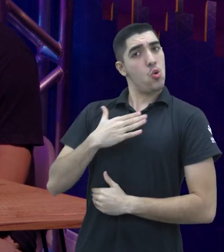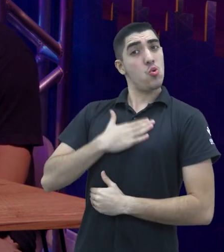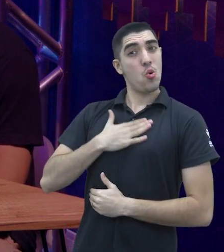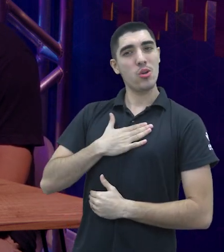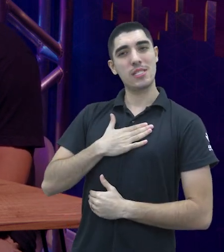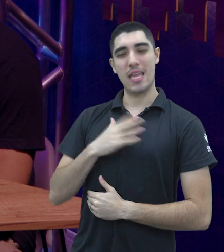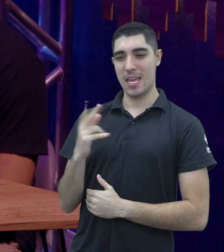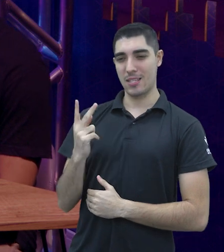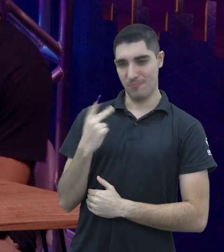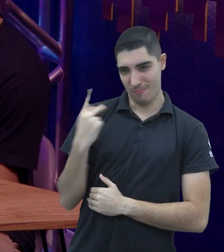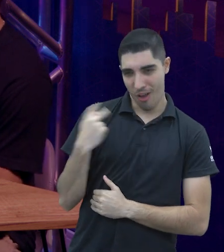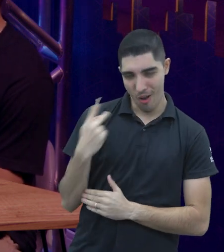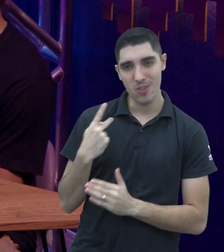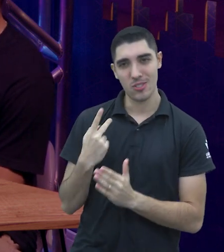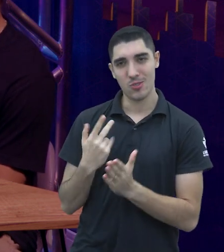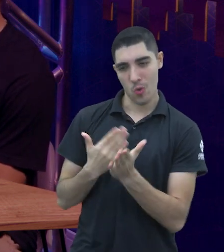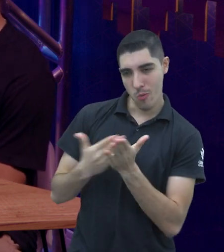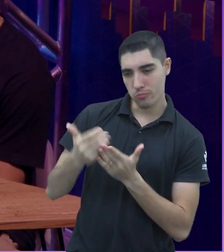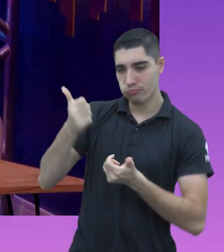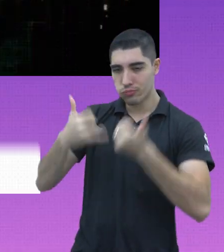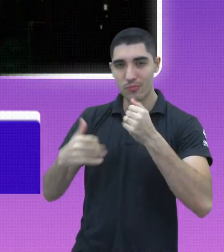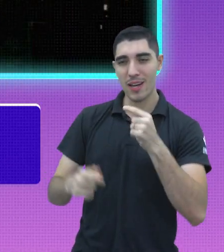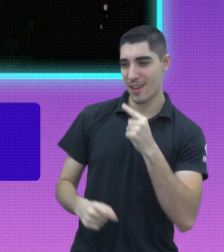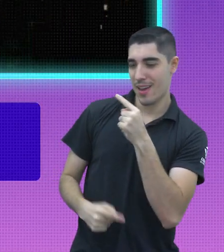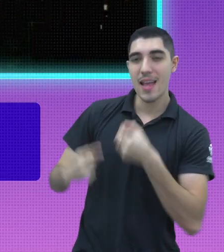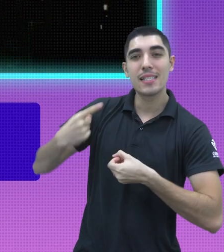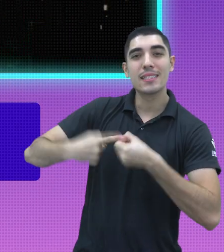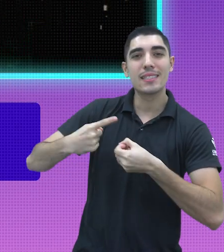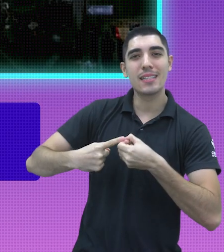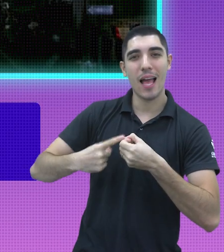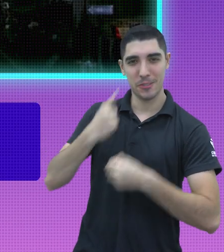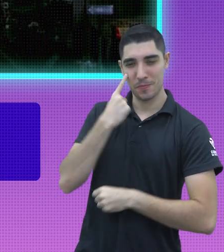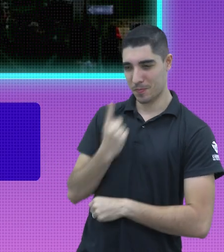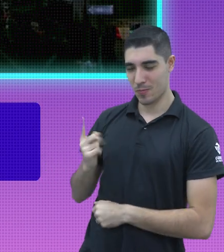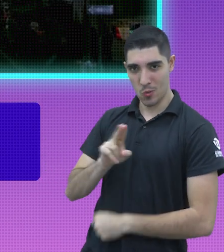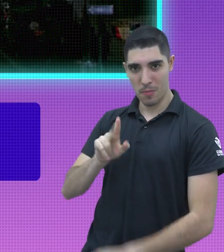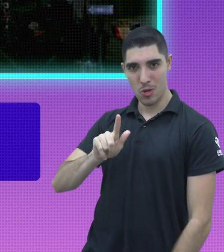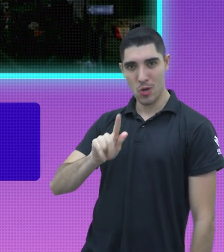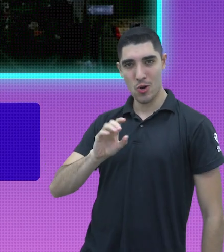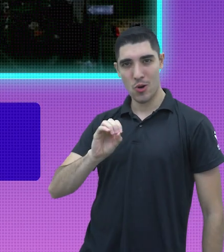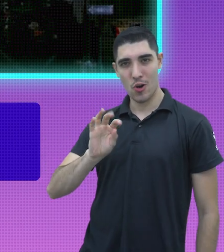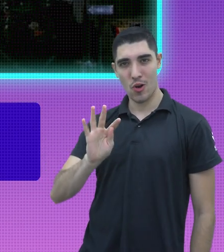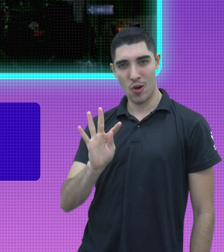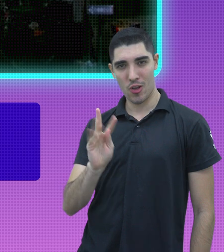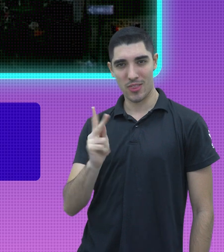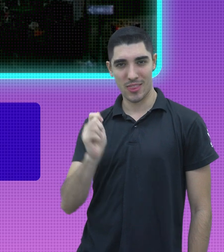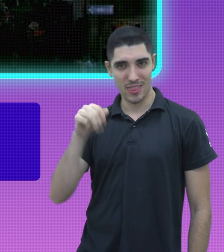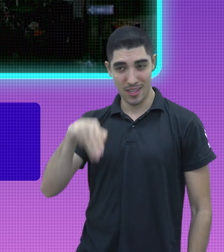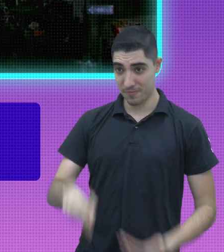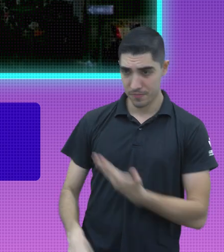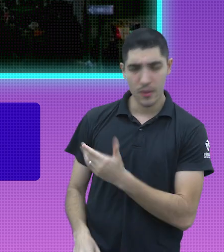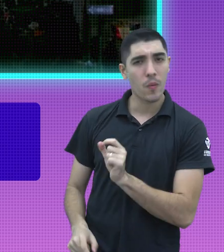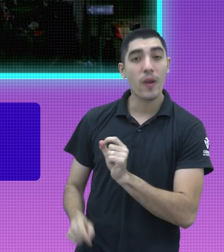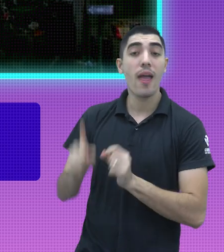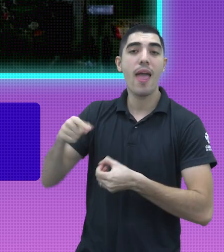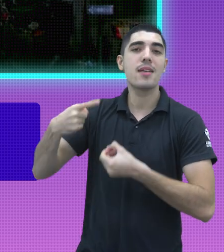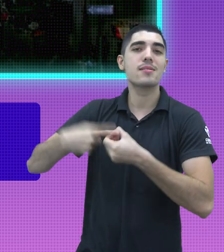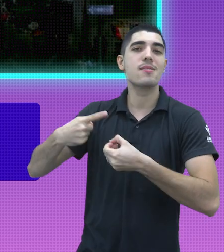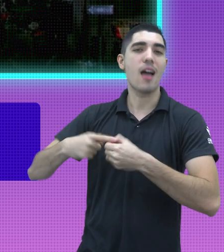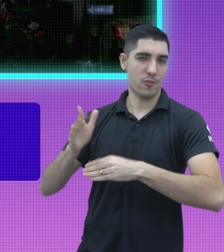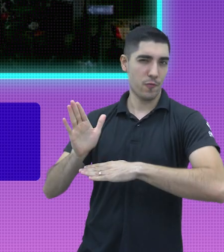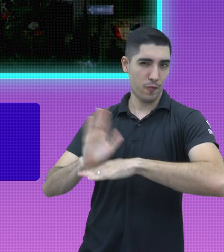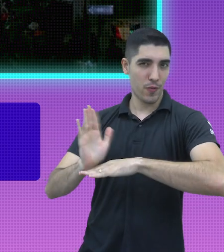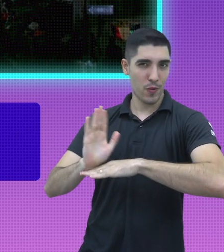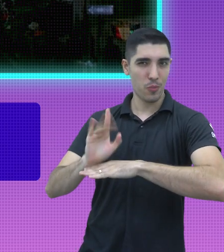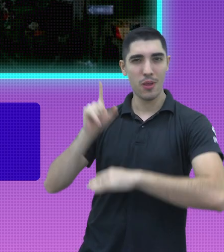da nossa escalada aqui de falar de Gotham, porque Gotham é o estereótipo de uma cidade que tinha